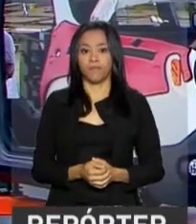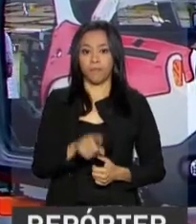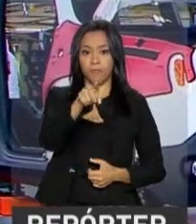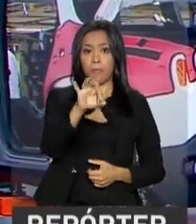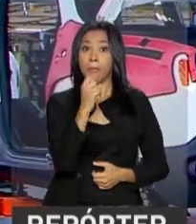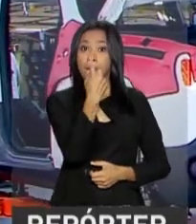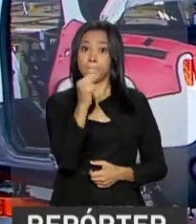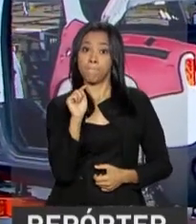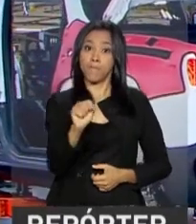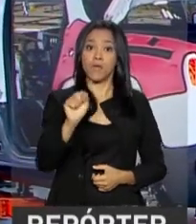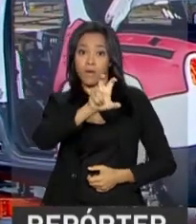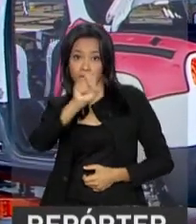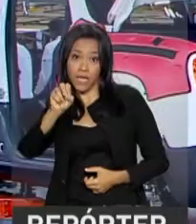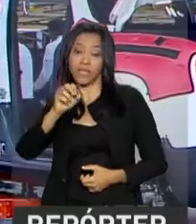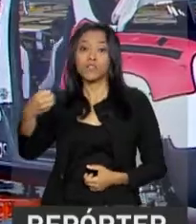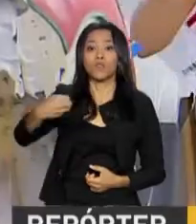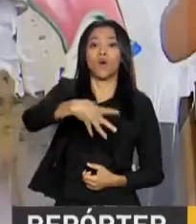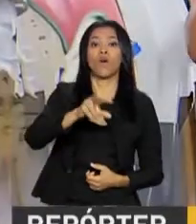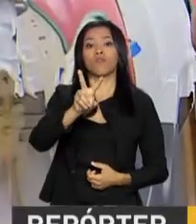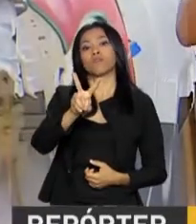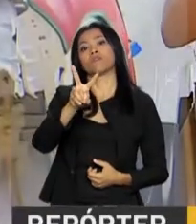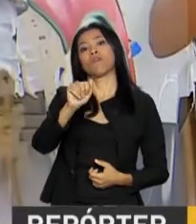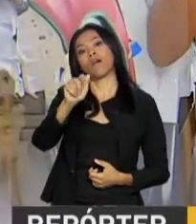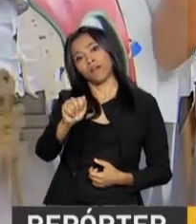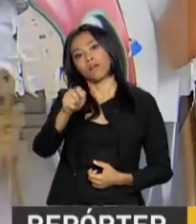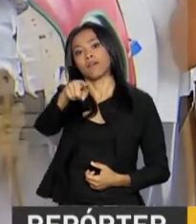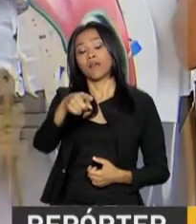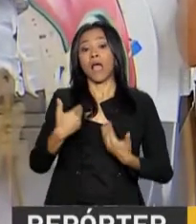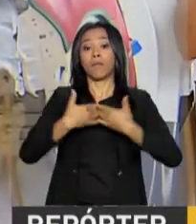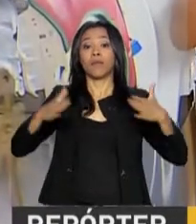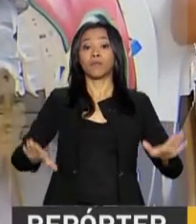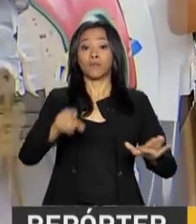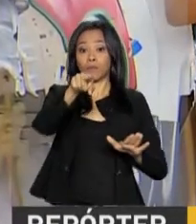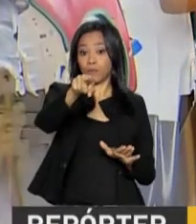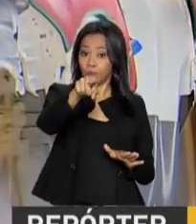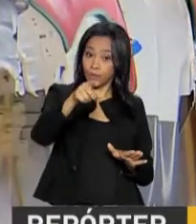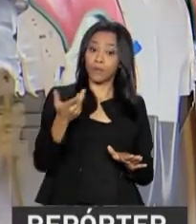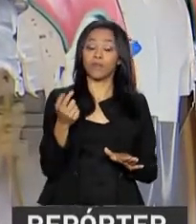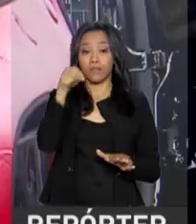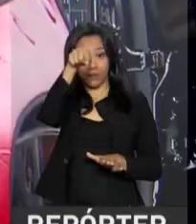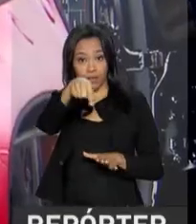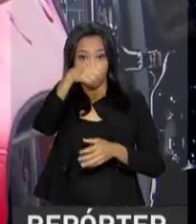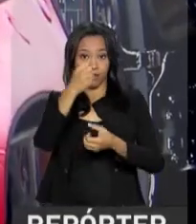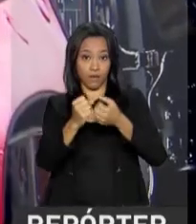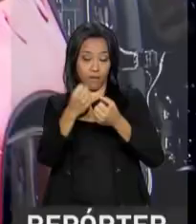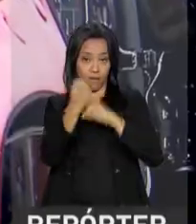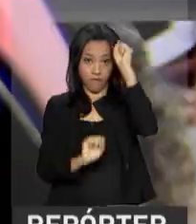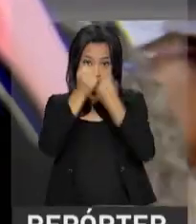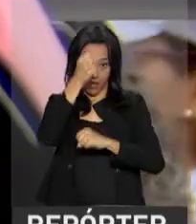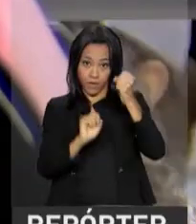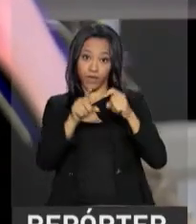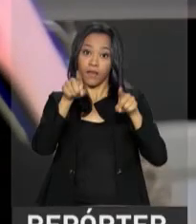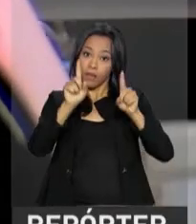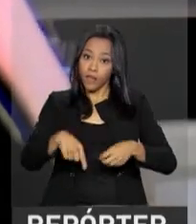São 1.500 novas vagas de emprego com a abertura do terceiro turno de produção na fábrica, que fica na cidade de